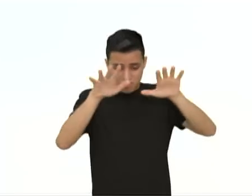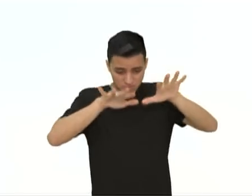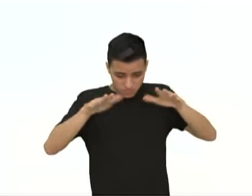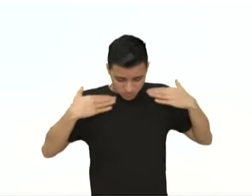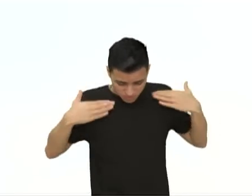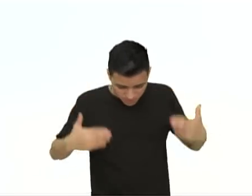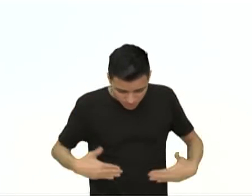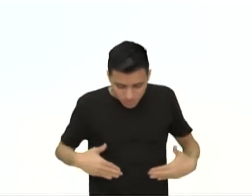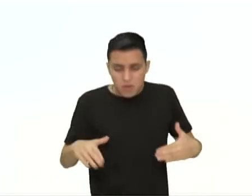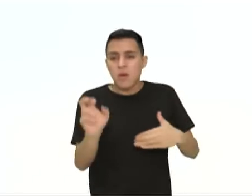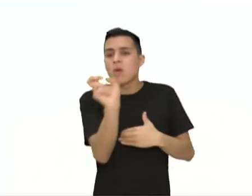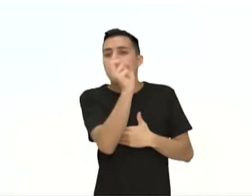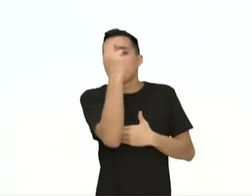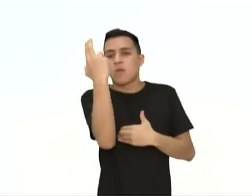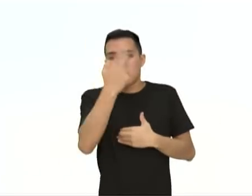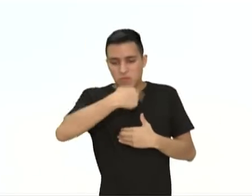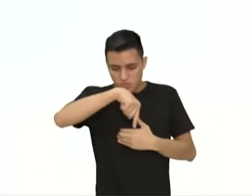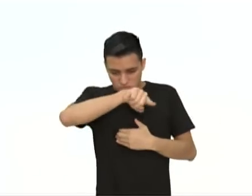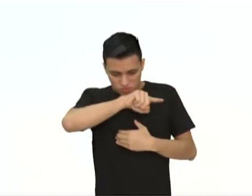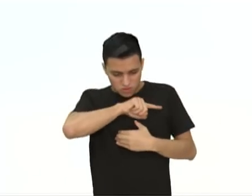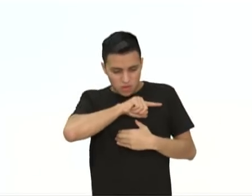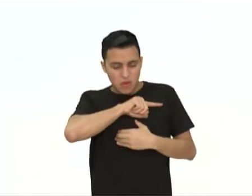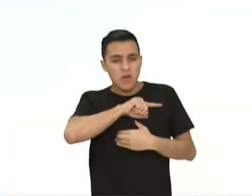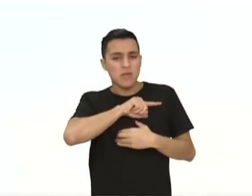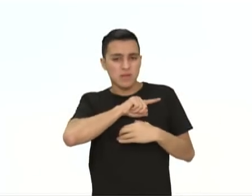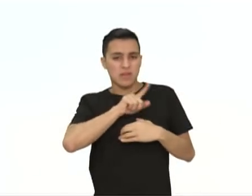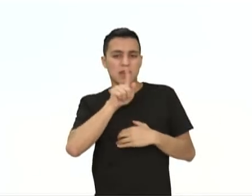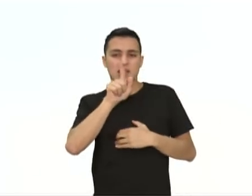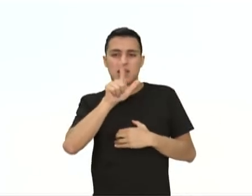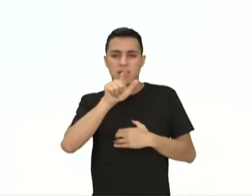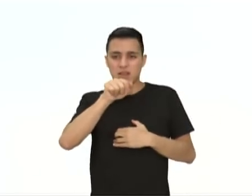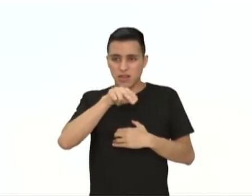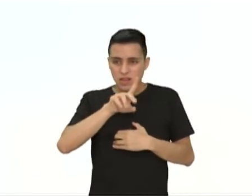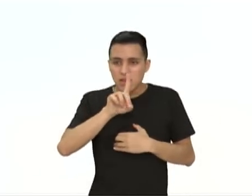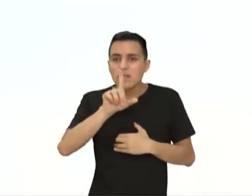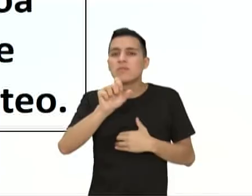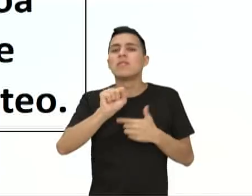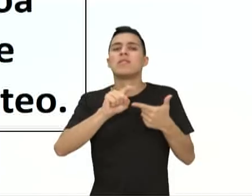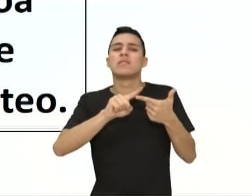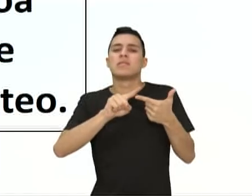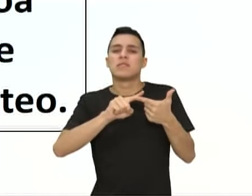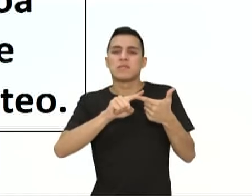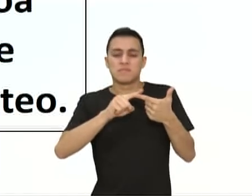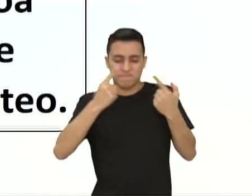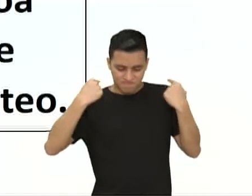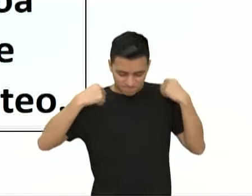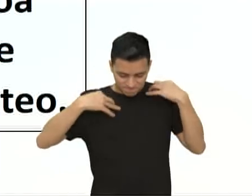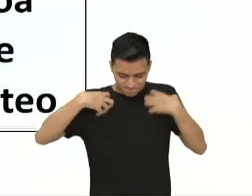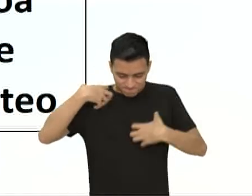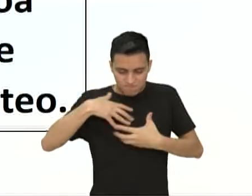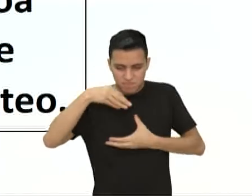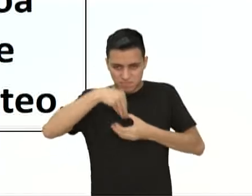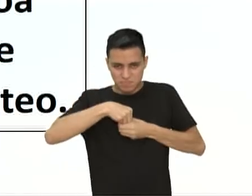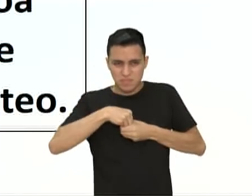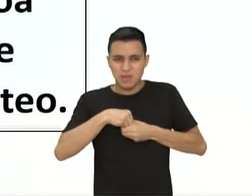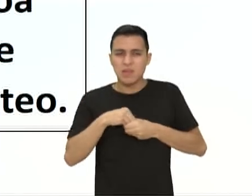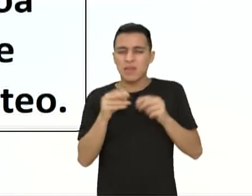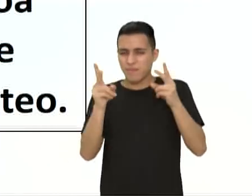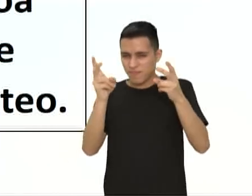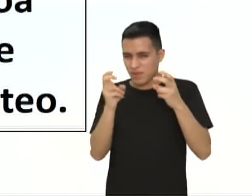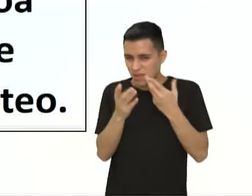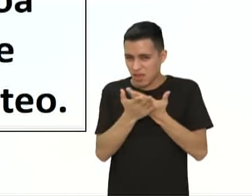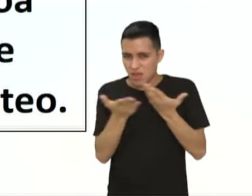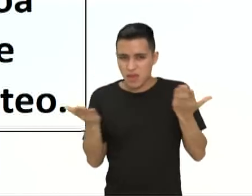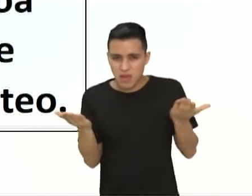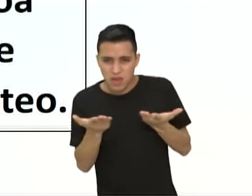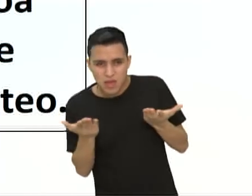nosso corpo ou das glândulas e dos órgãos que fazem parte do meu corpo. Vocês perceberam que nessa aula